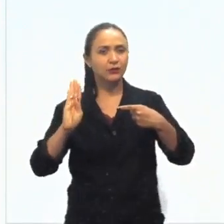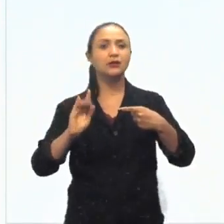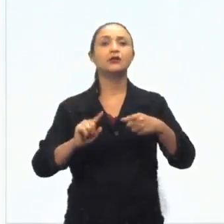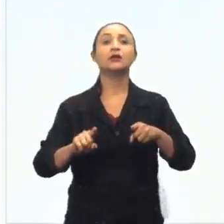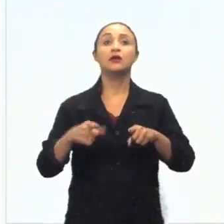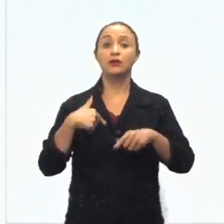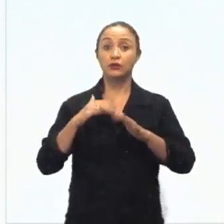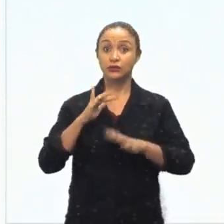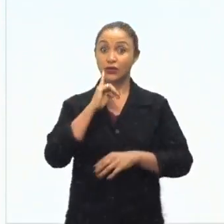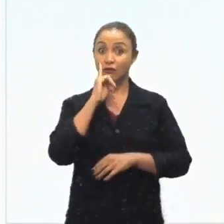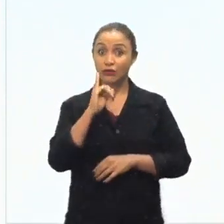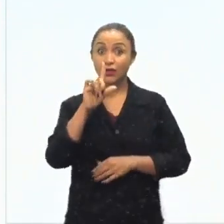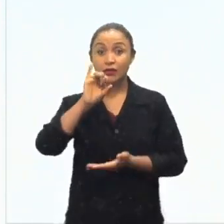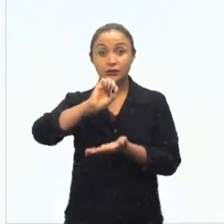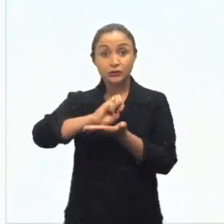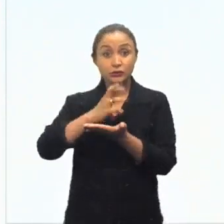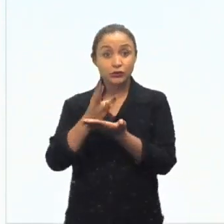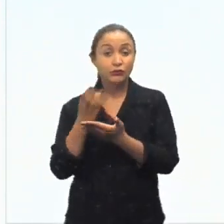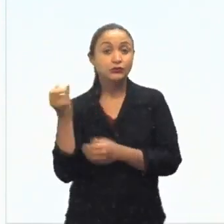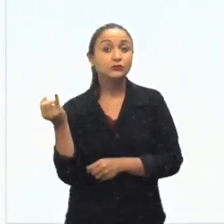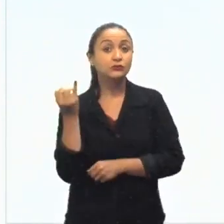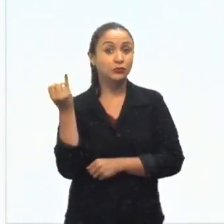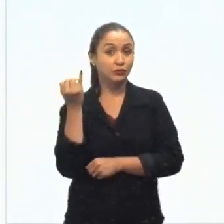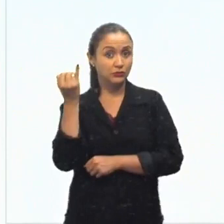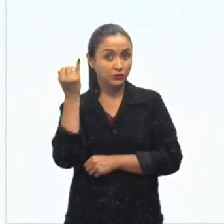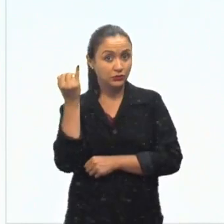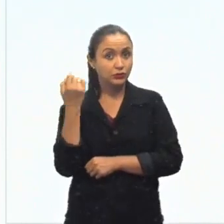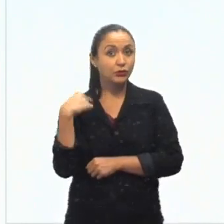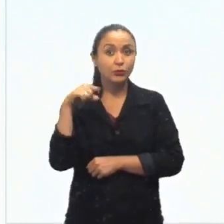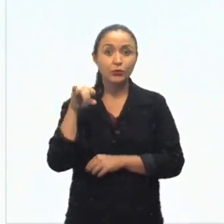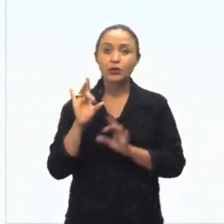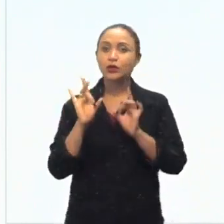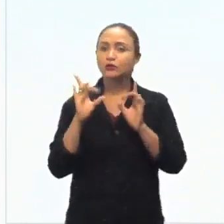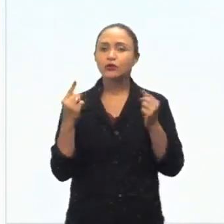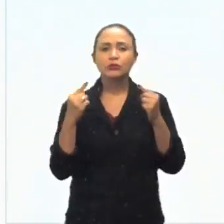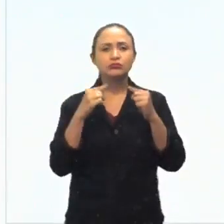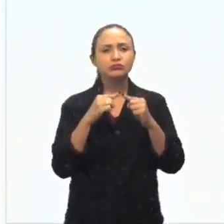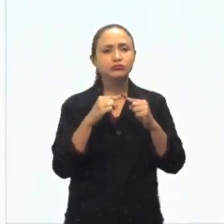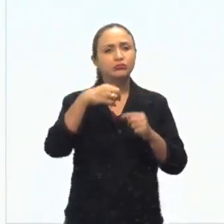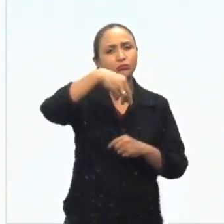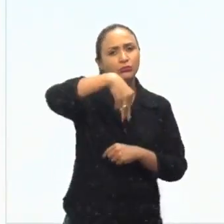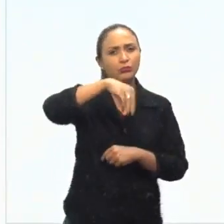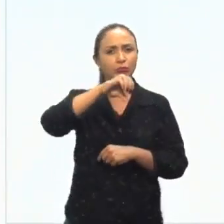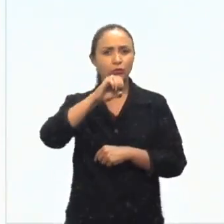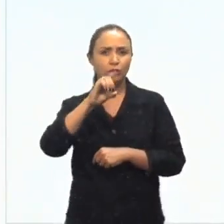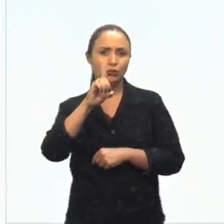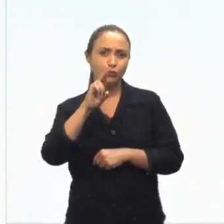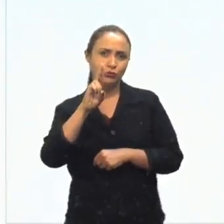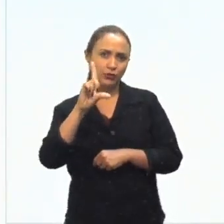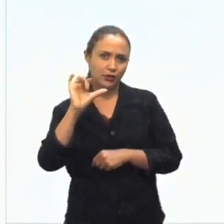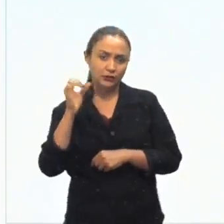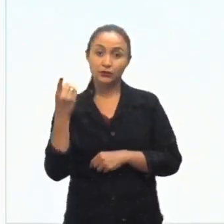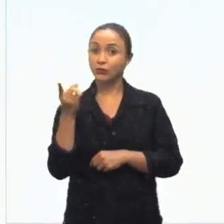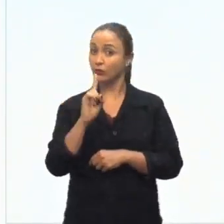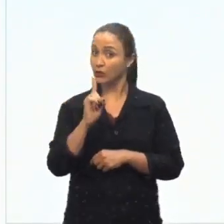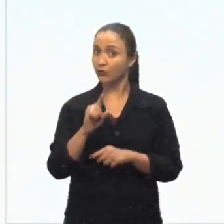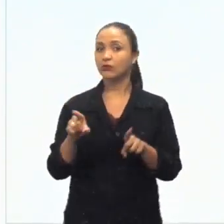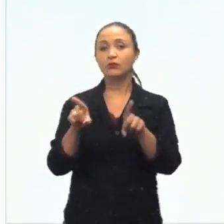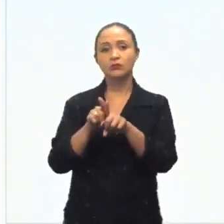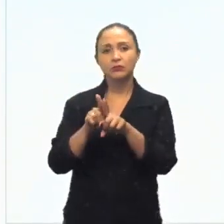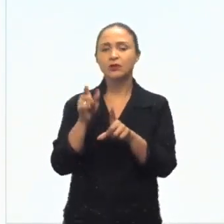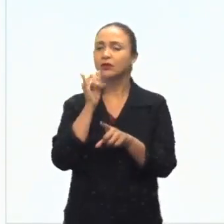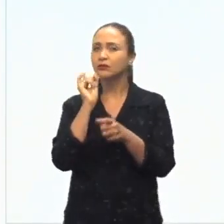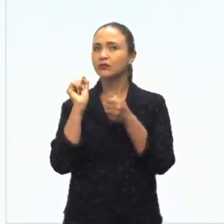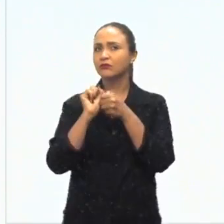eu falei, é um software bastante importante, não só para mexer com modulação, mas para mexer desde